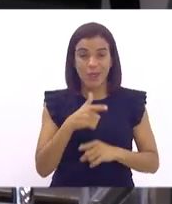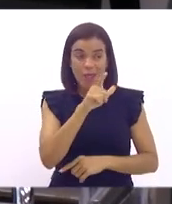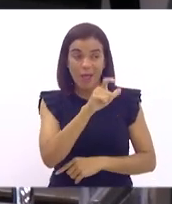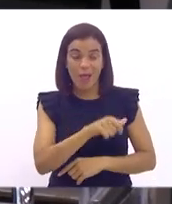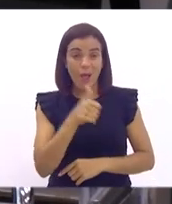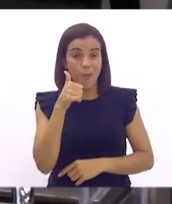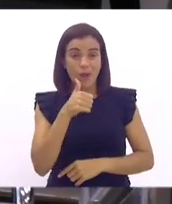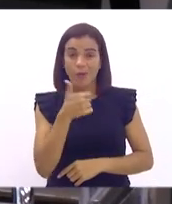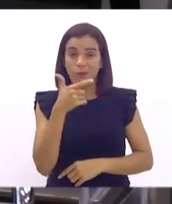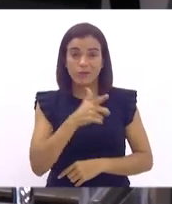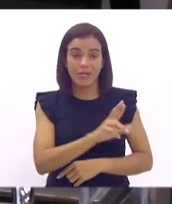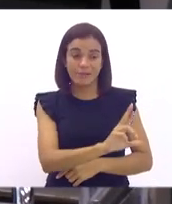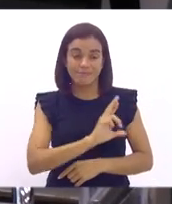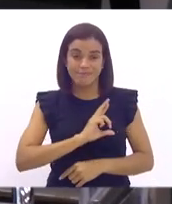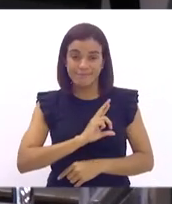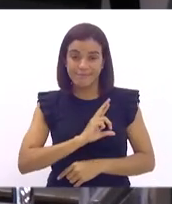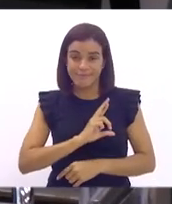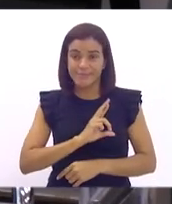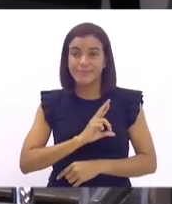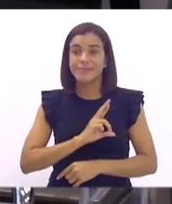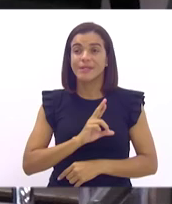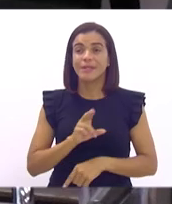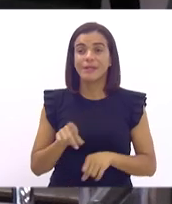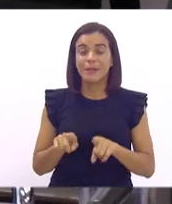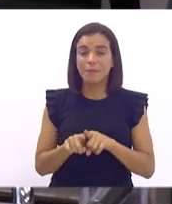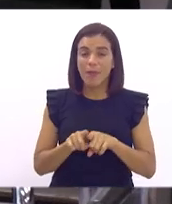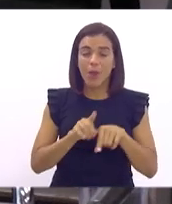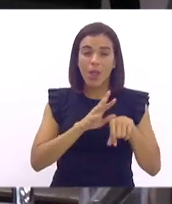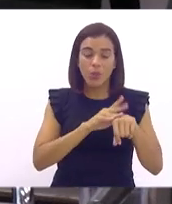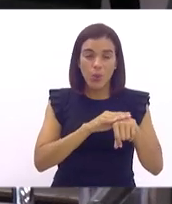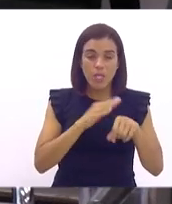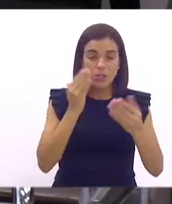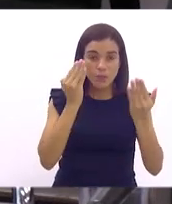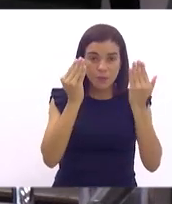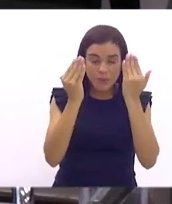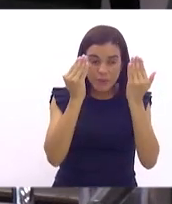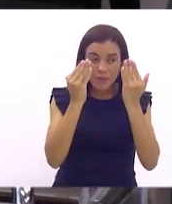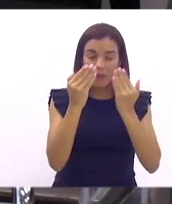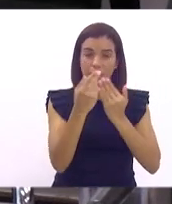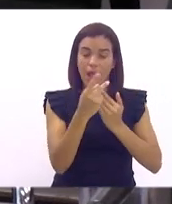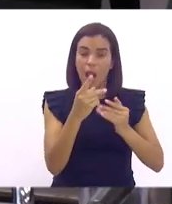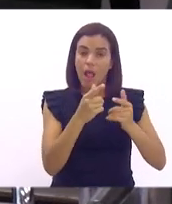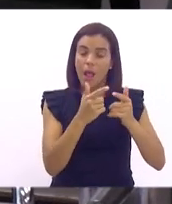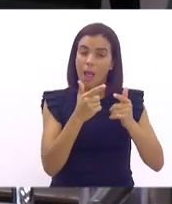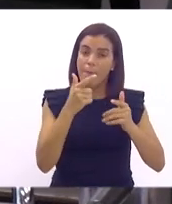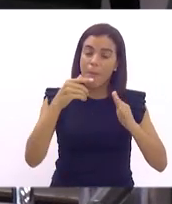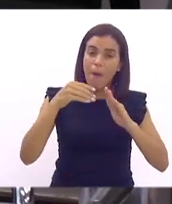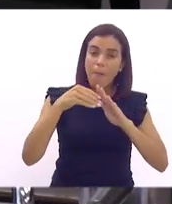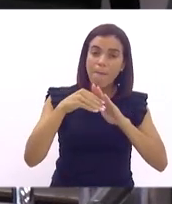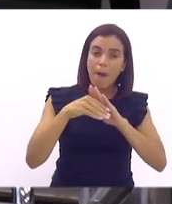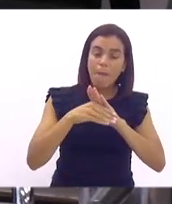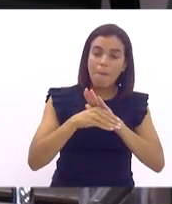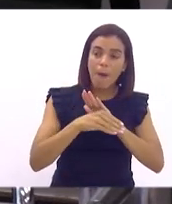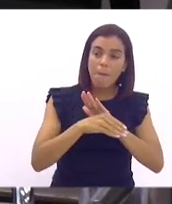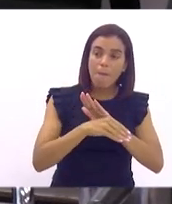tem uma resposta e o adoecimento psíquico dela é cada vez maior,